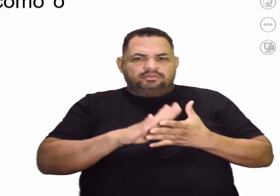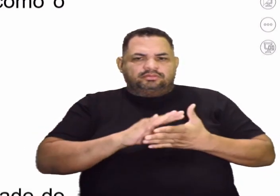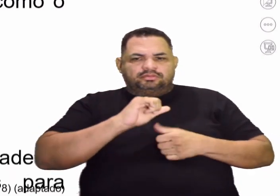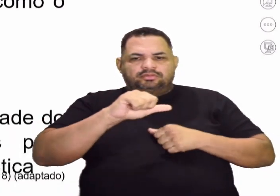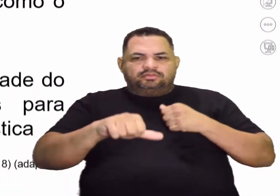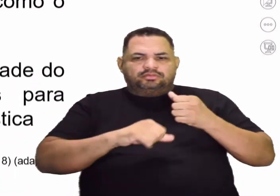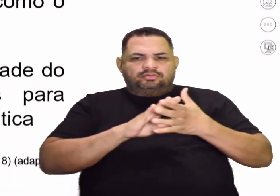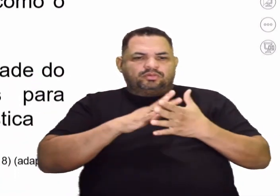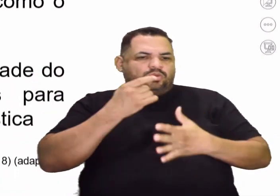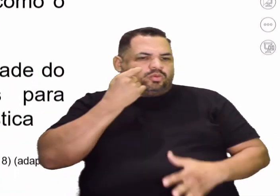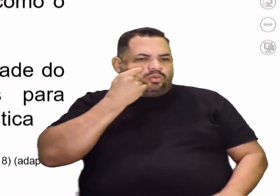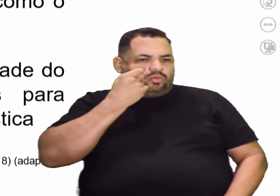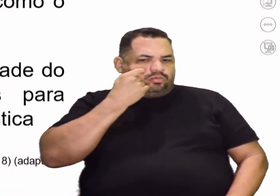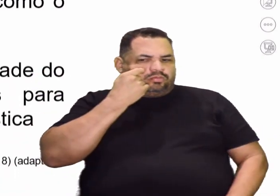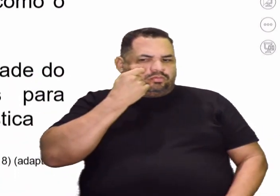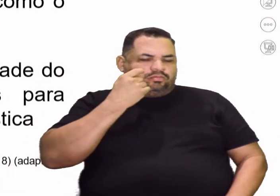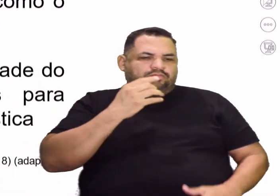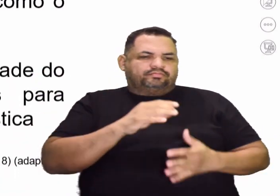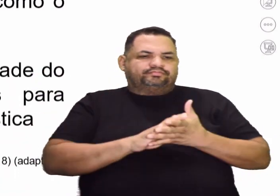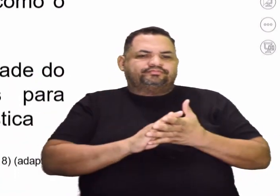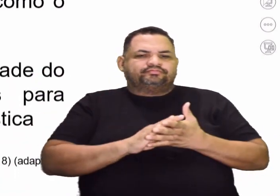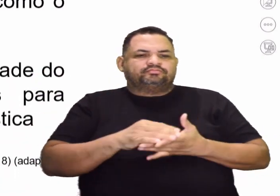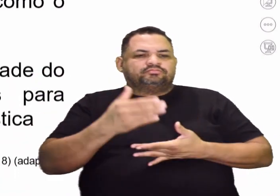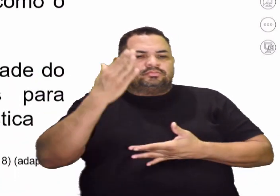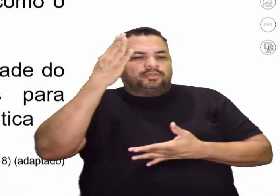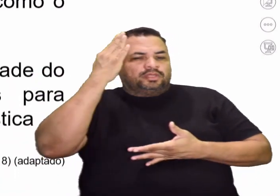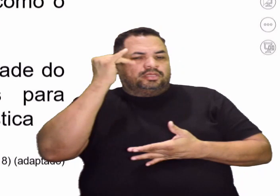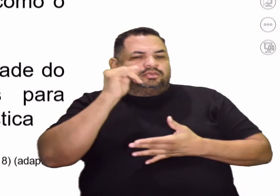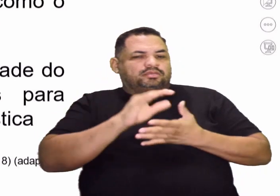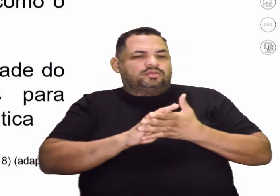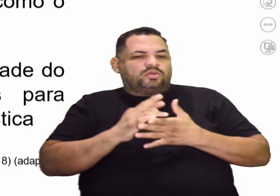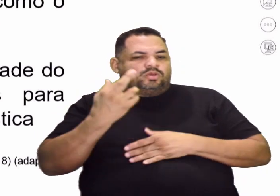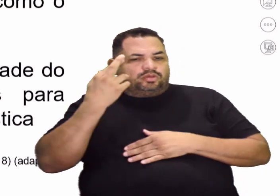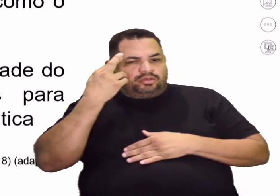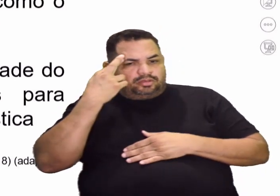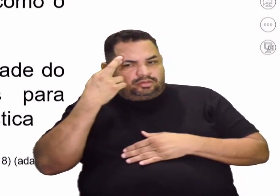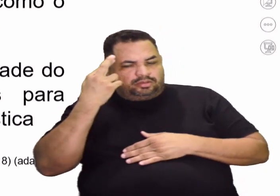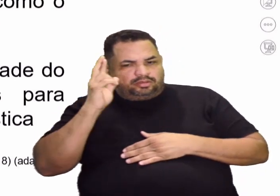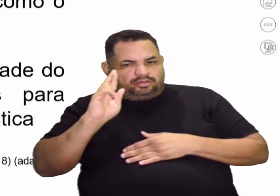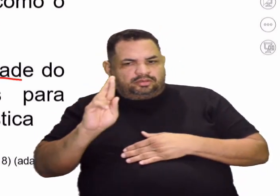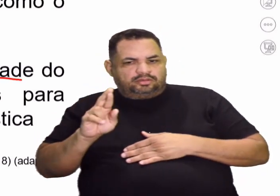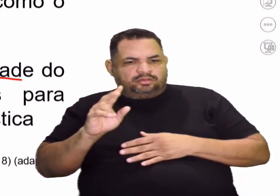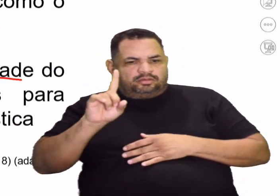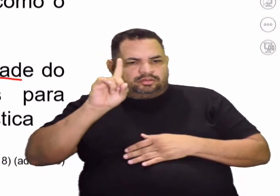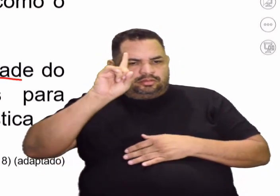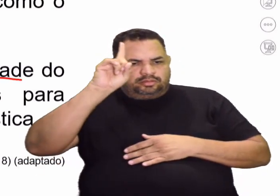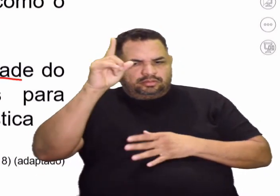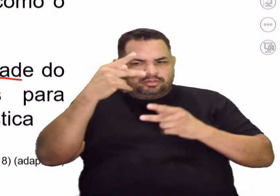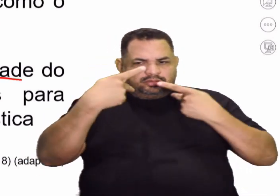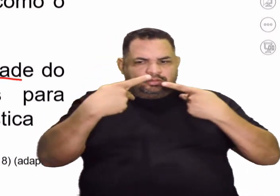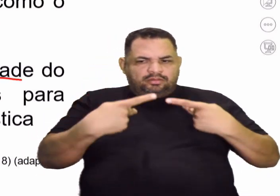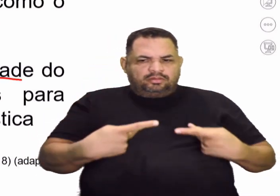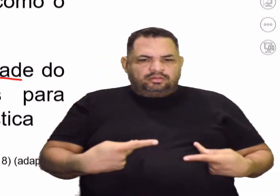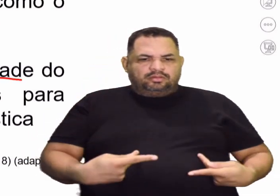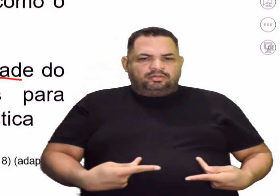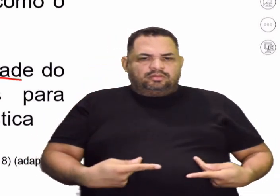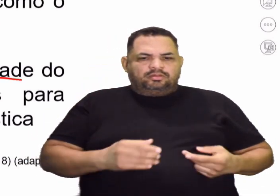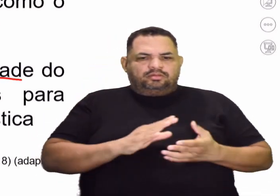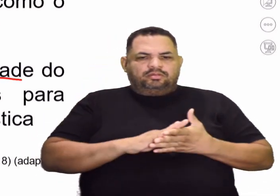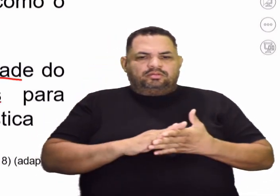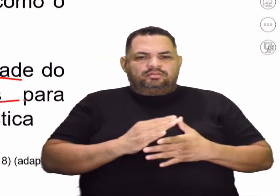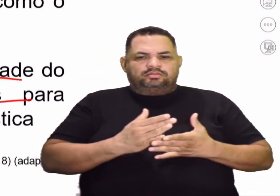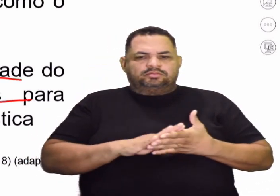colocaram o humanismo. Noção de que o racionalismo daqui da pessoa humana e a criatividade do ser humano